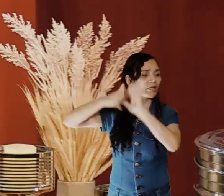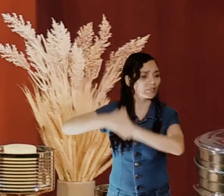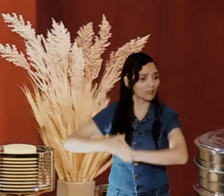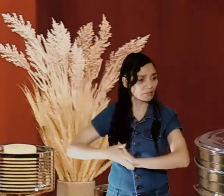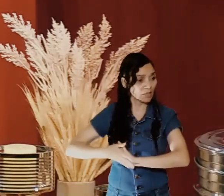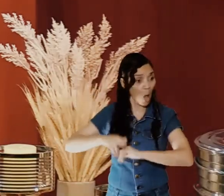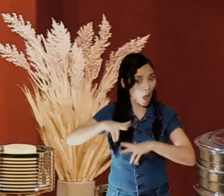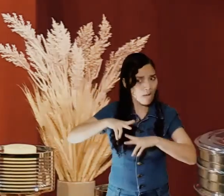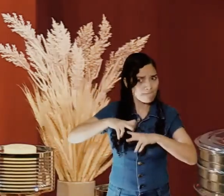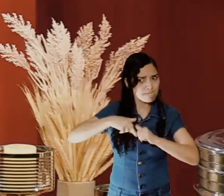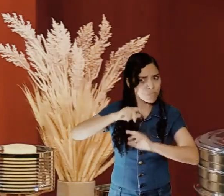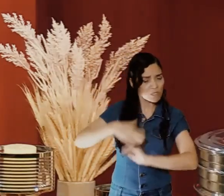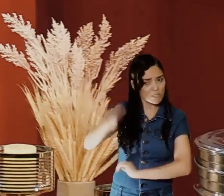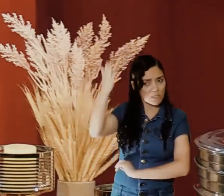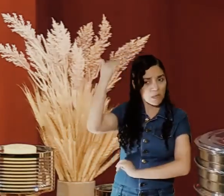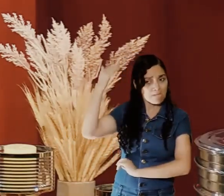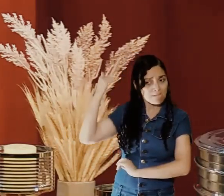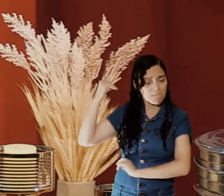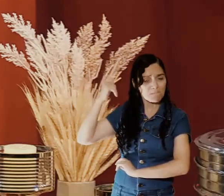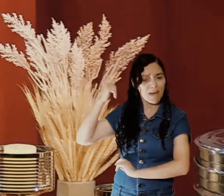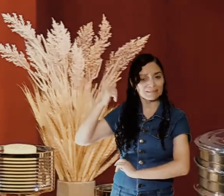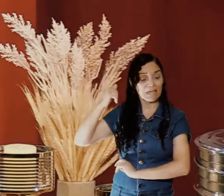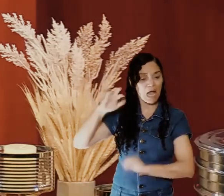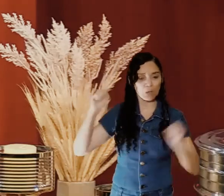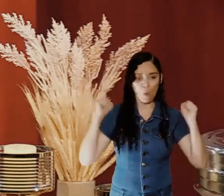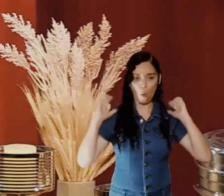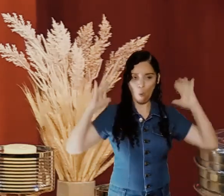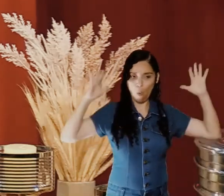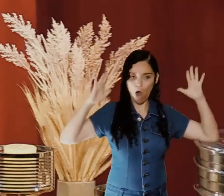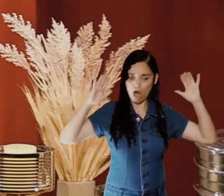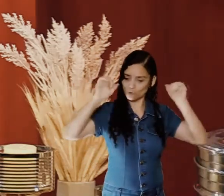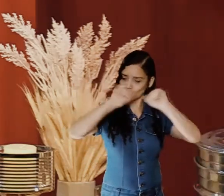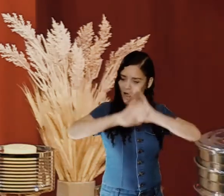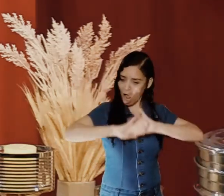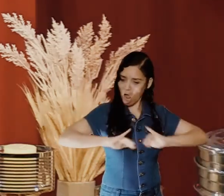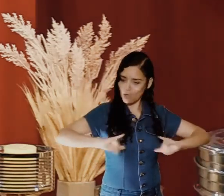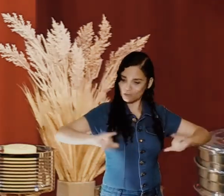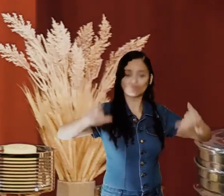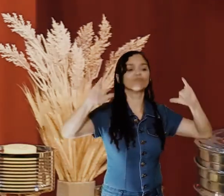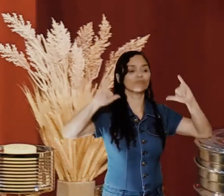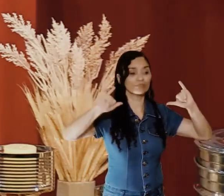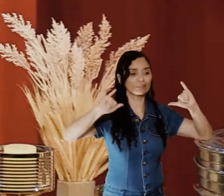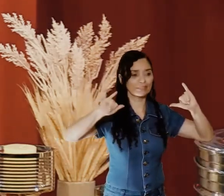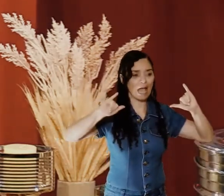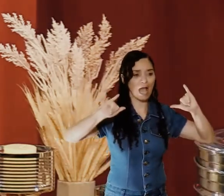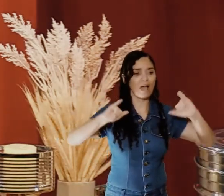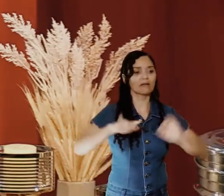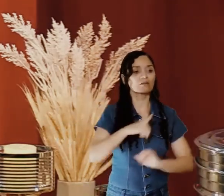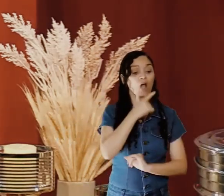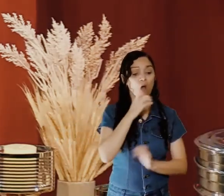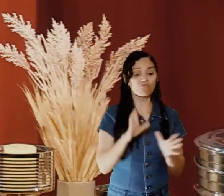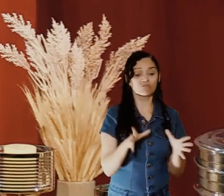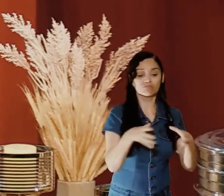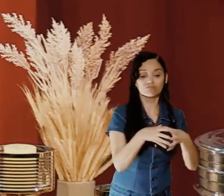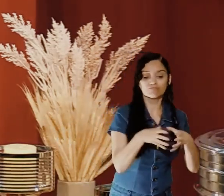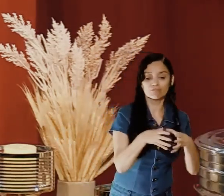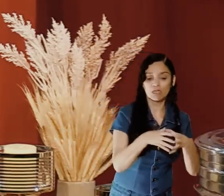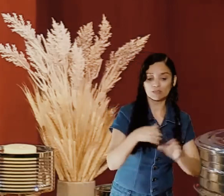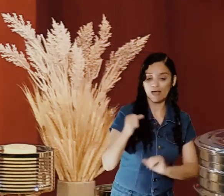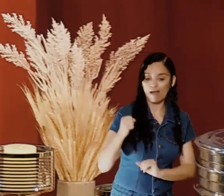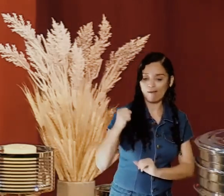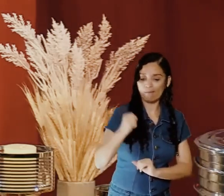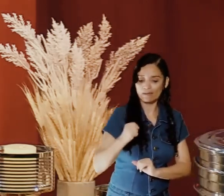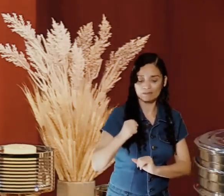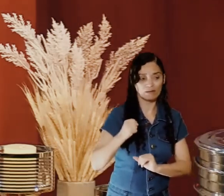aos pastores o nascimento de Jesus, o que foi dito? Foi dito, glória a Deus nas alturas. Só